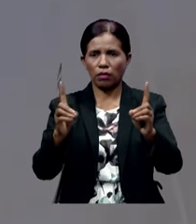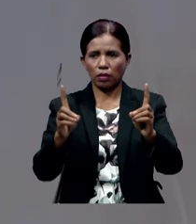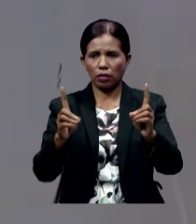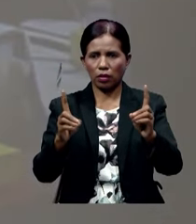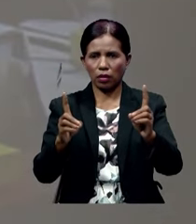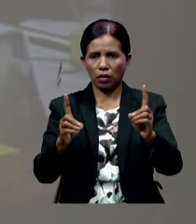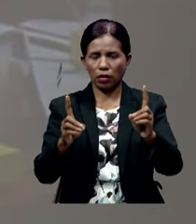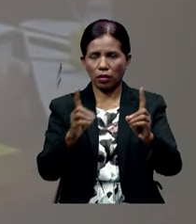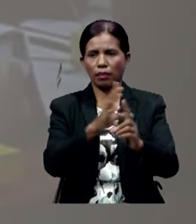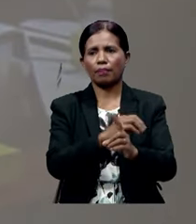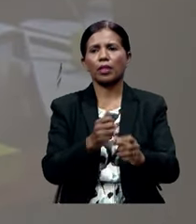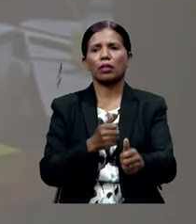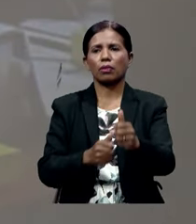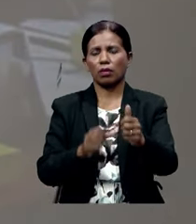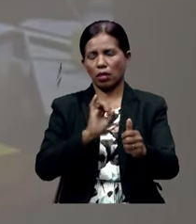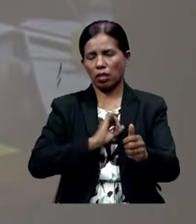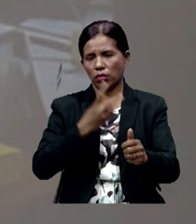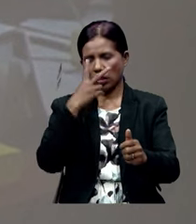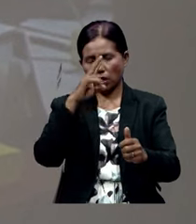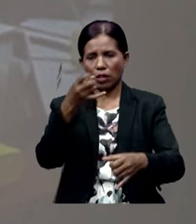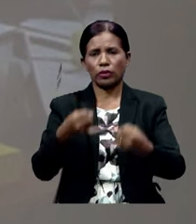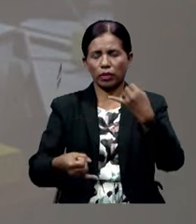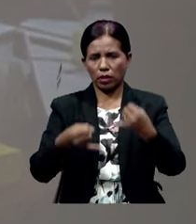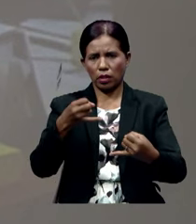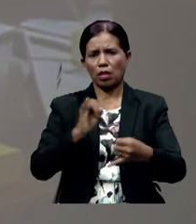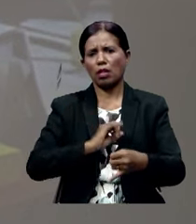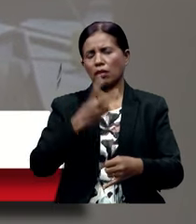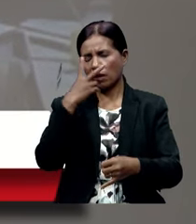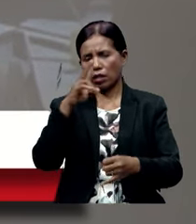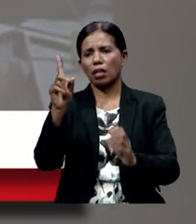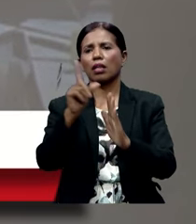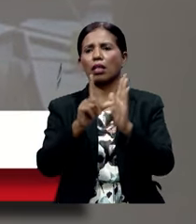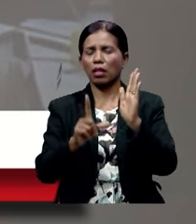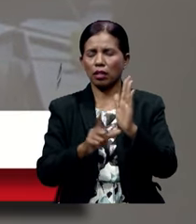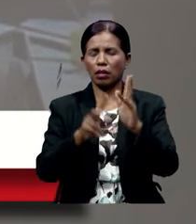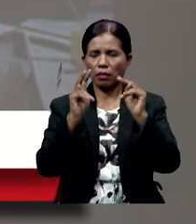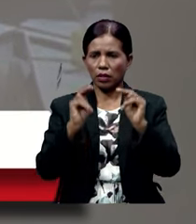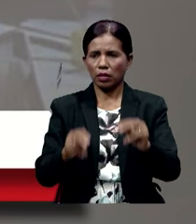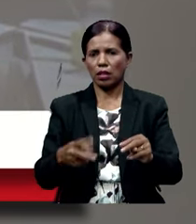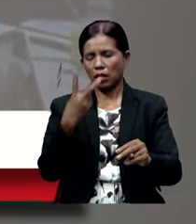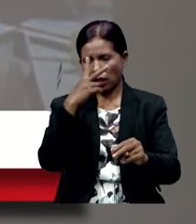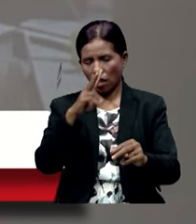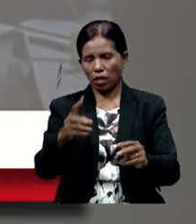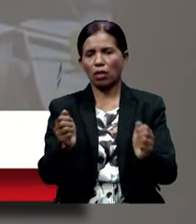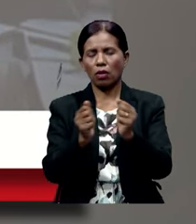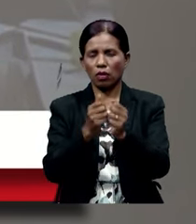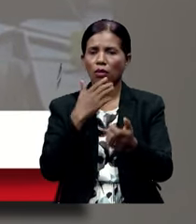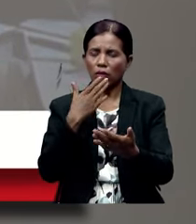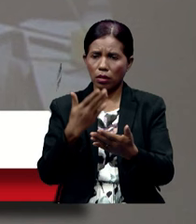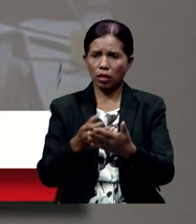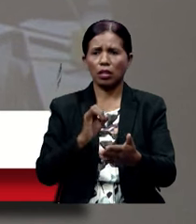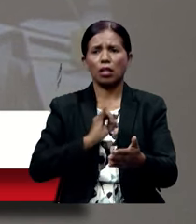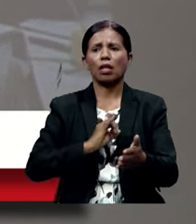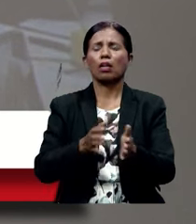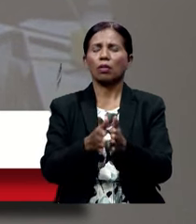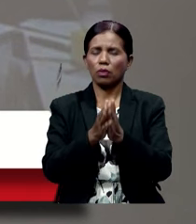trânsito em julgado. Tu irá uma perspectiva jurídica ao aré, lei né? Precisa de pondera de tia. Ao uso